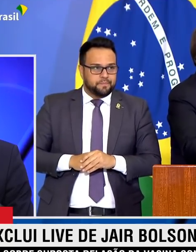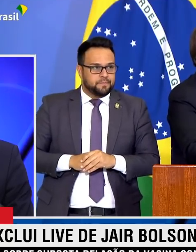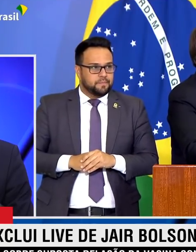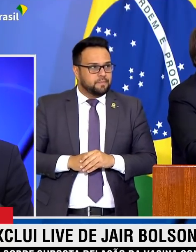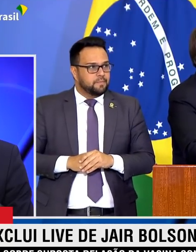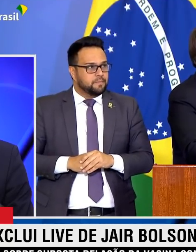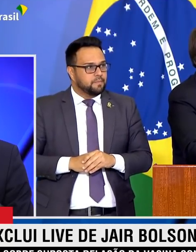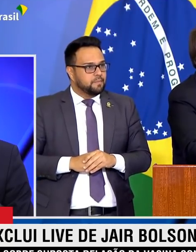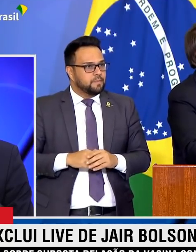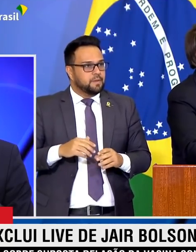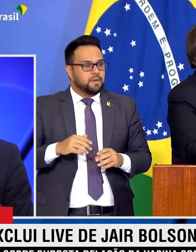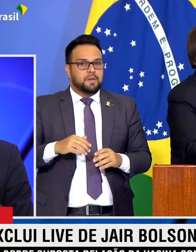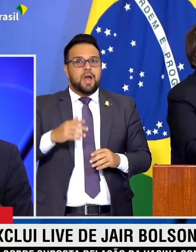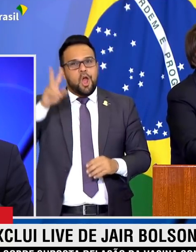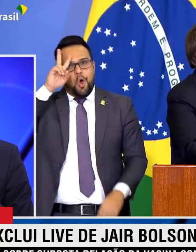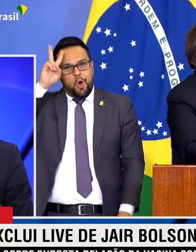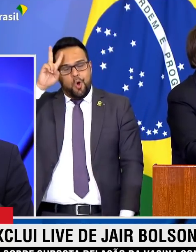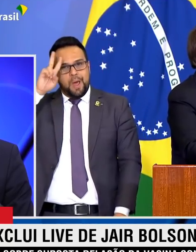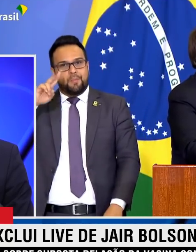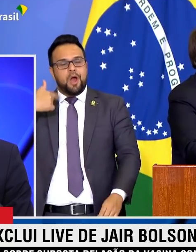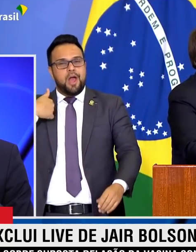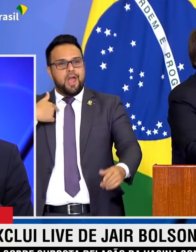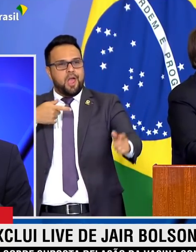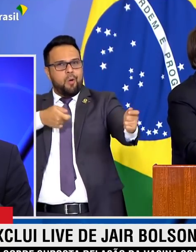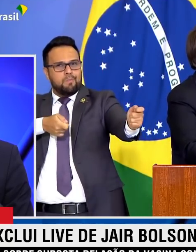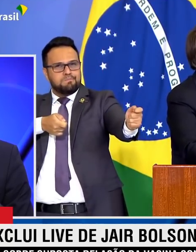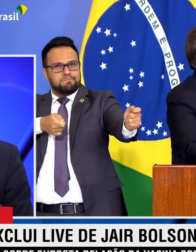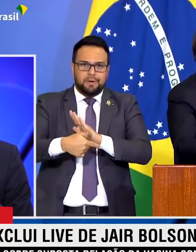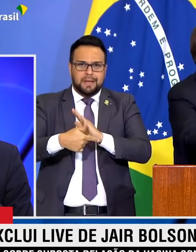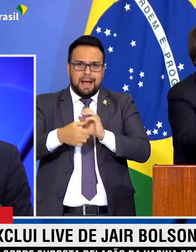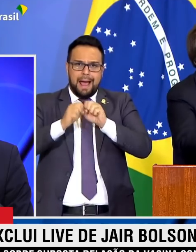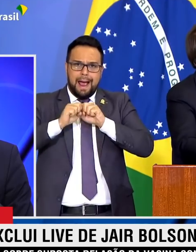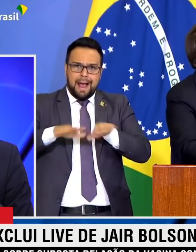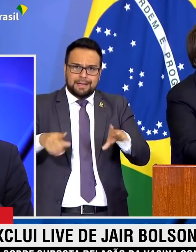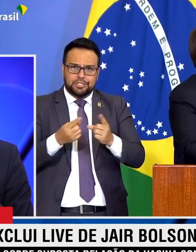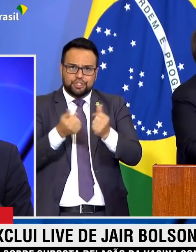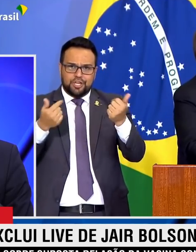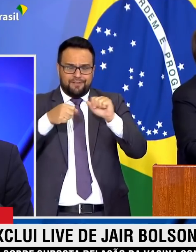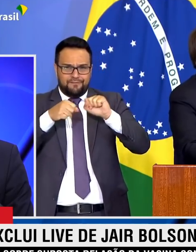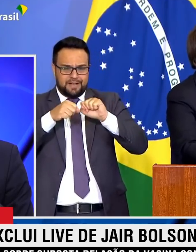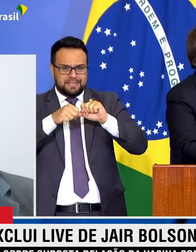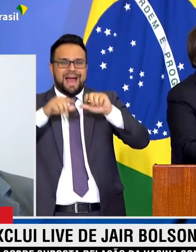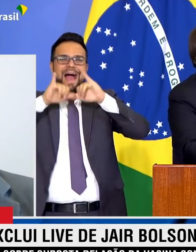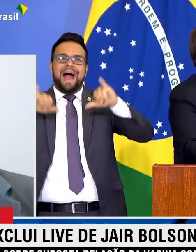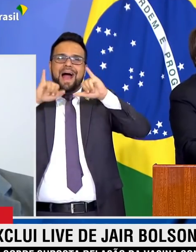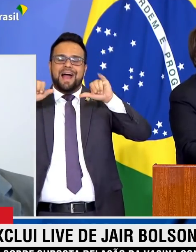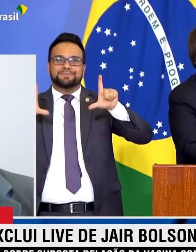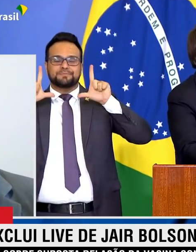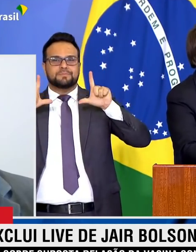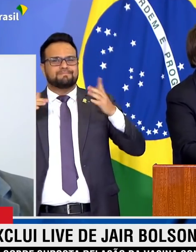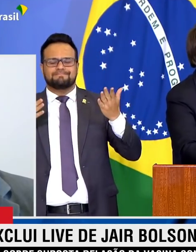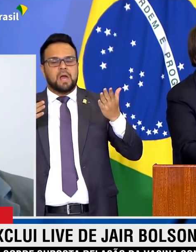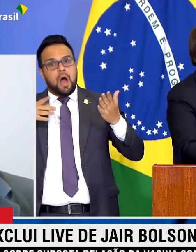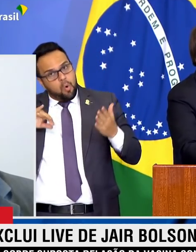mina está sempre à frente da economia e esse pensamento de longo prazo né Paulo ah é verdade